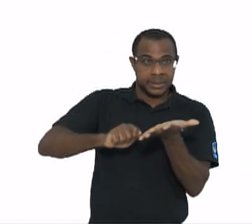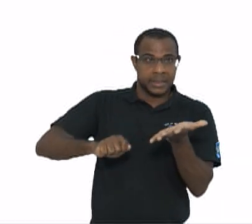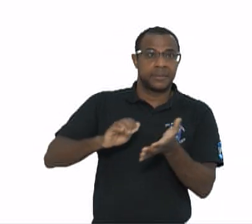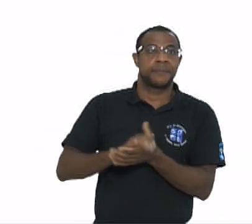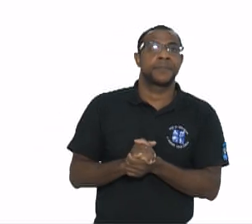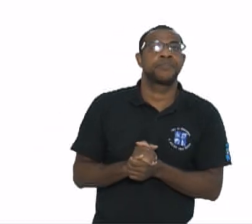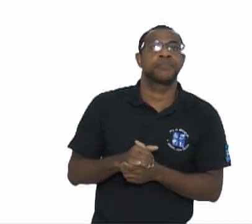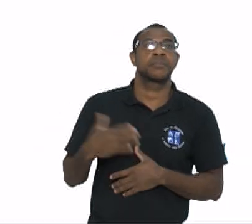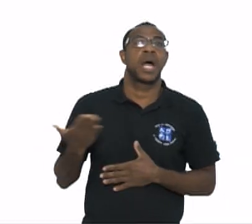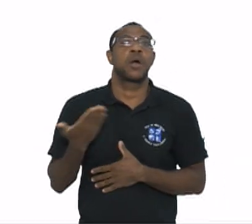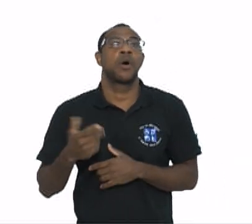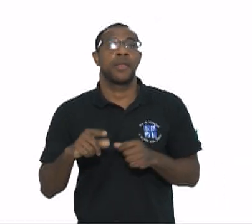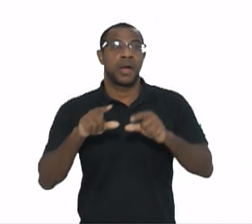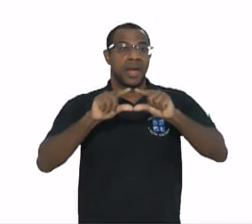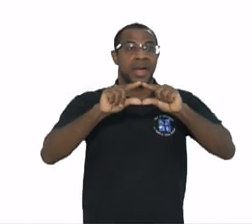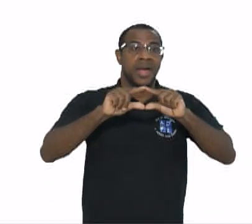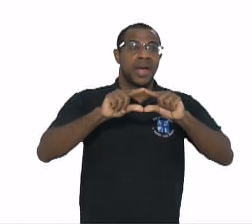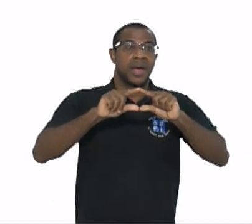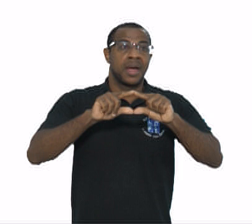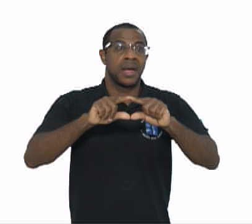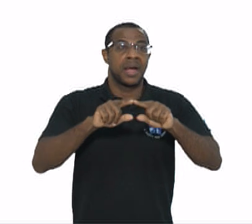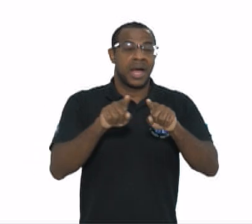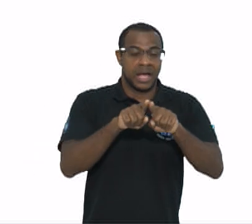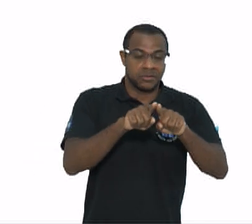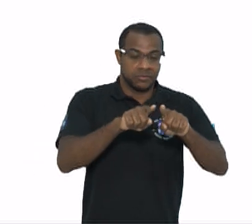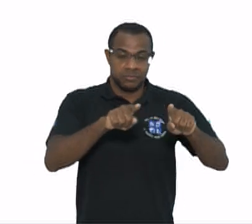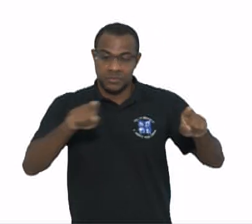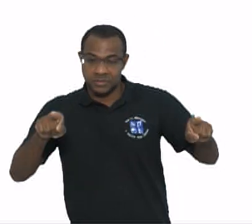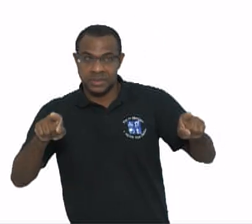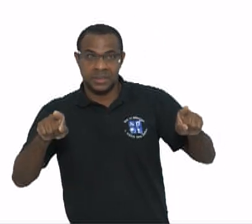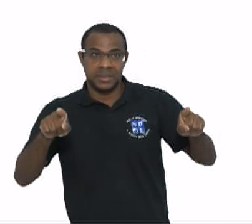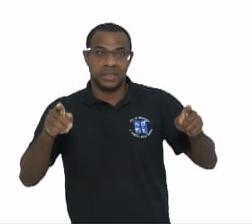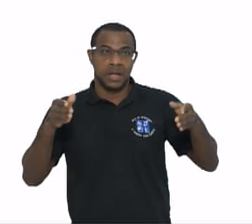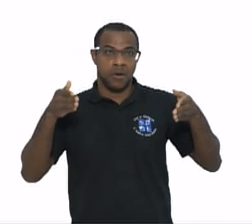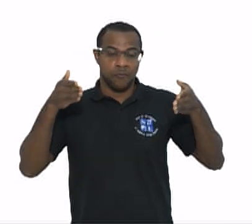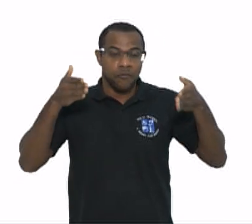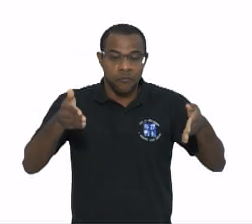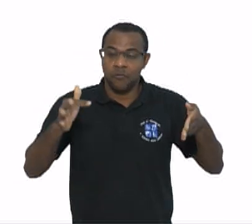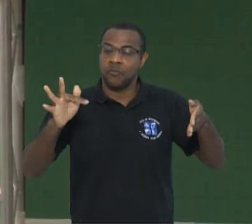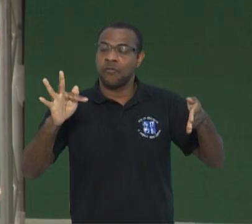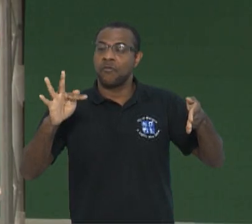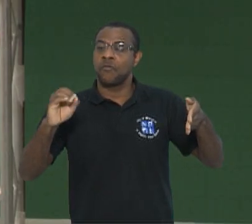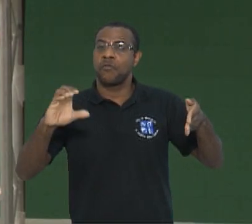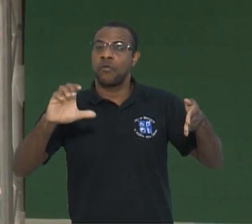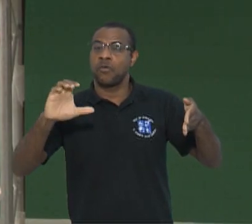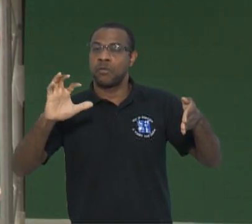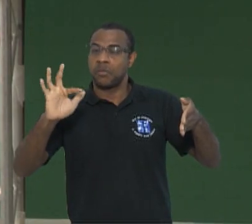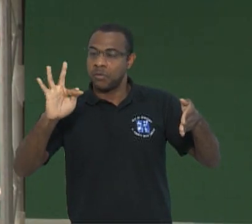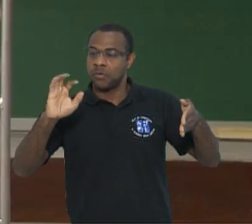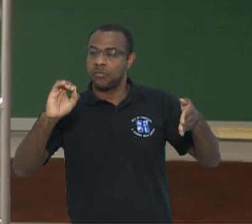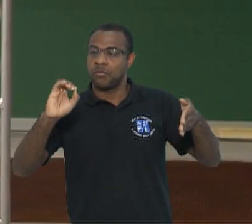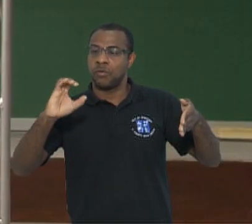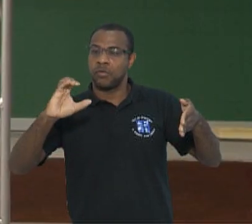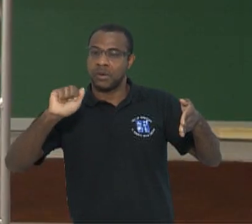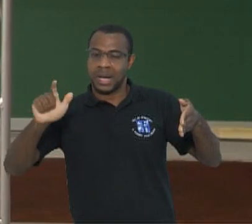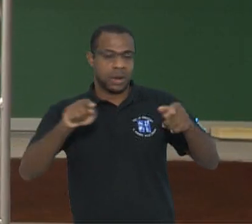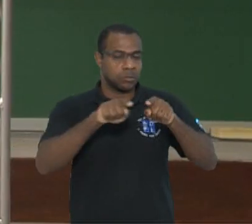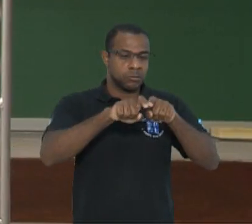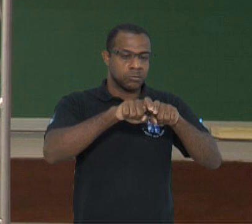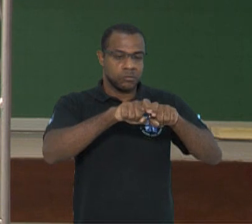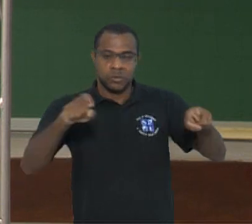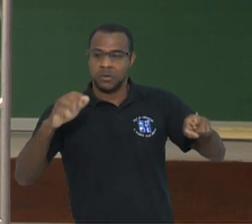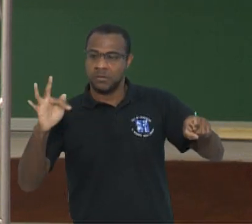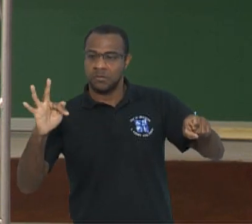distância focal da hipérbole de equação. Veja, eu deixei grifado aqui a distância focal, que é para diferenciar dos exercícios